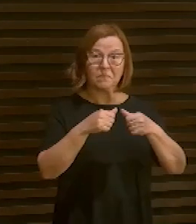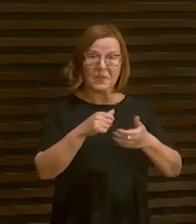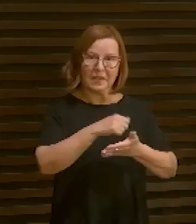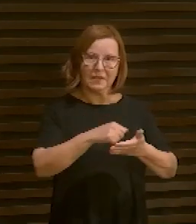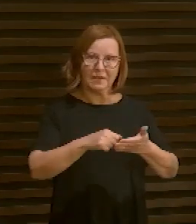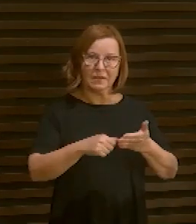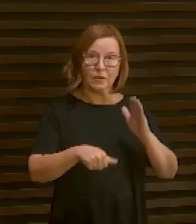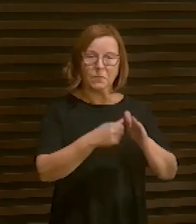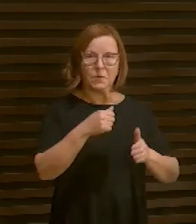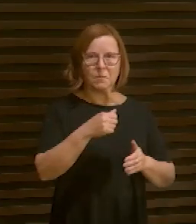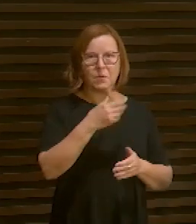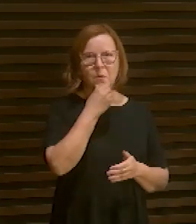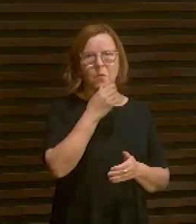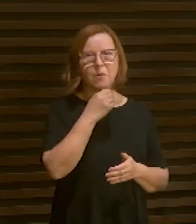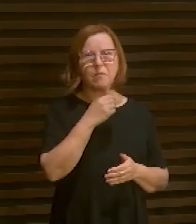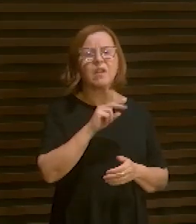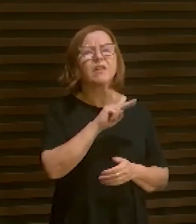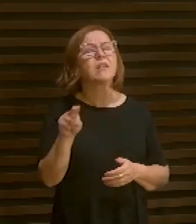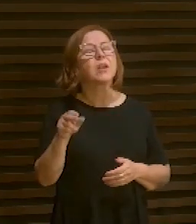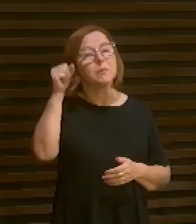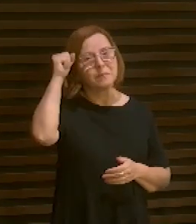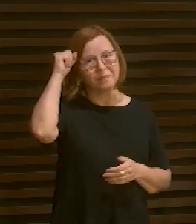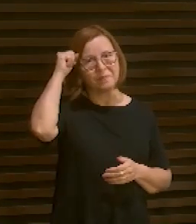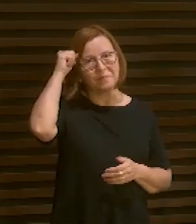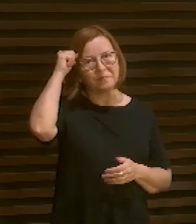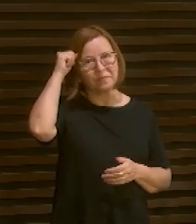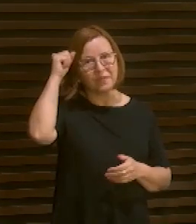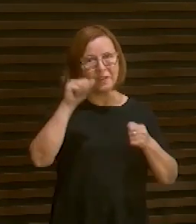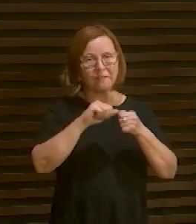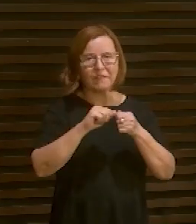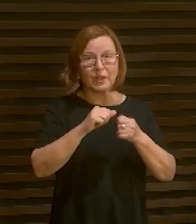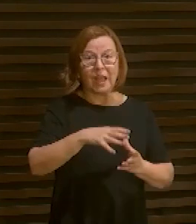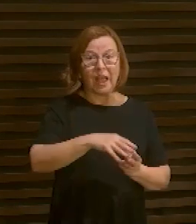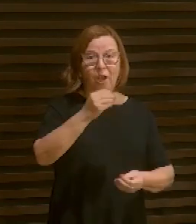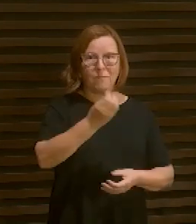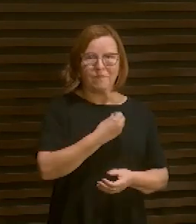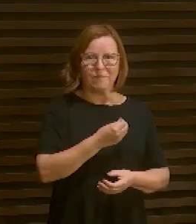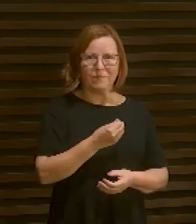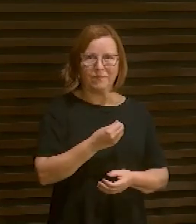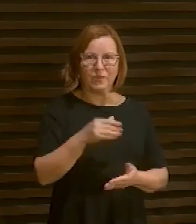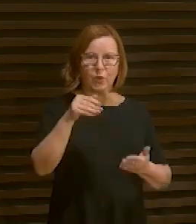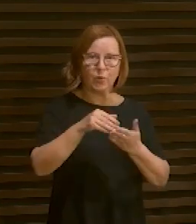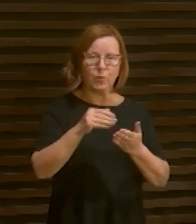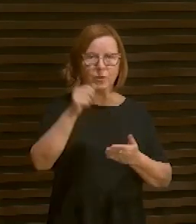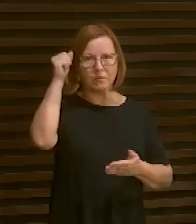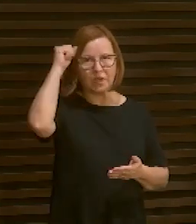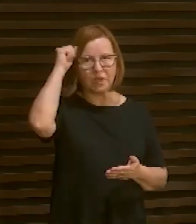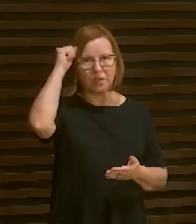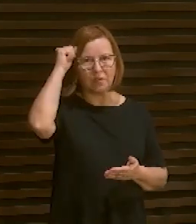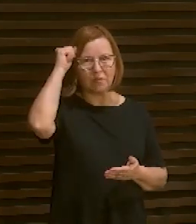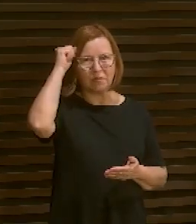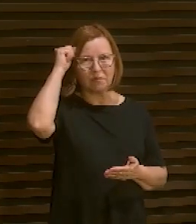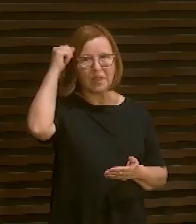o primeiro homem, como é que era o nome dele? Adão foi feito o quê? Alma vivente. O último Adão,